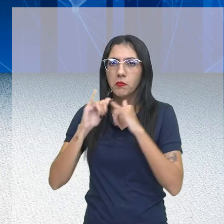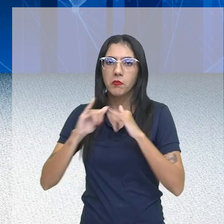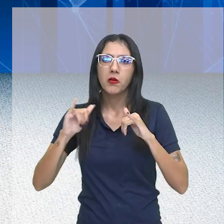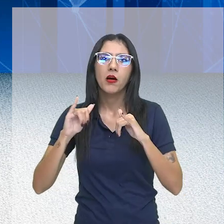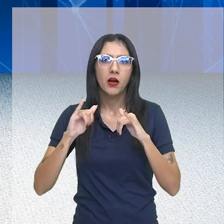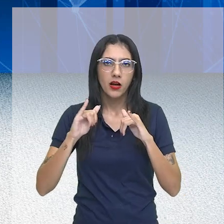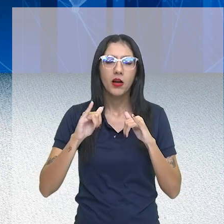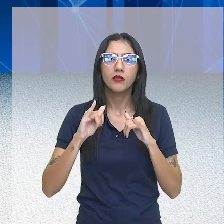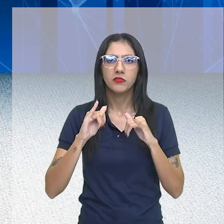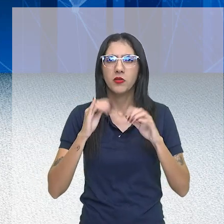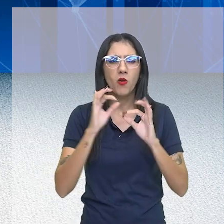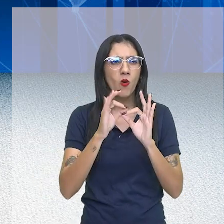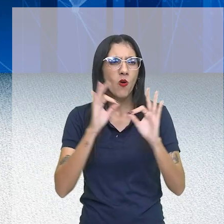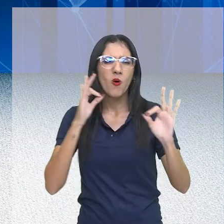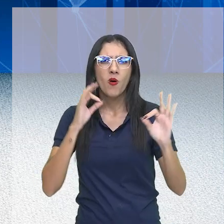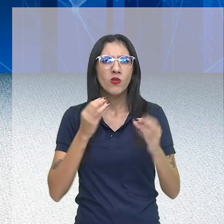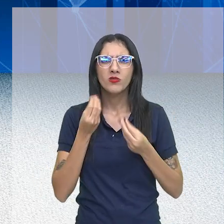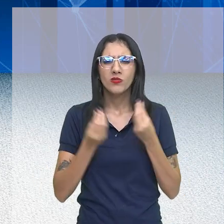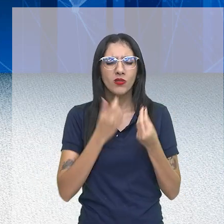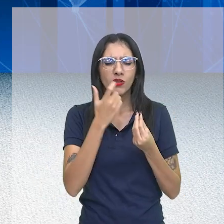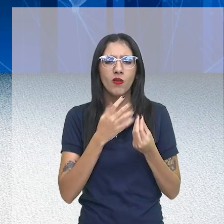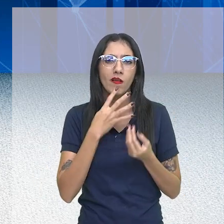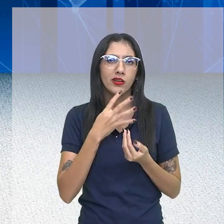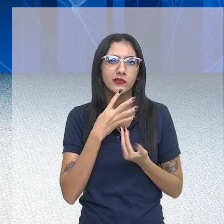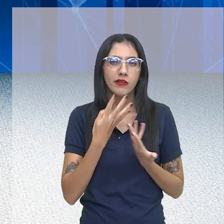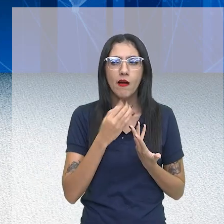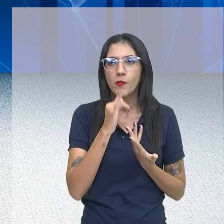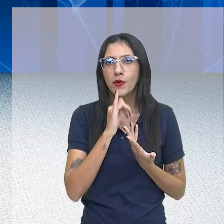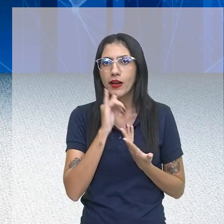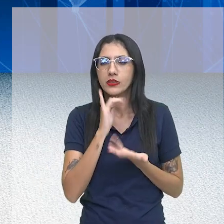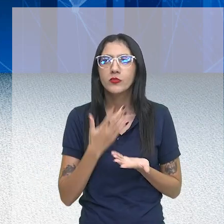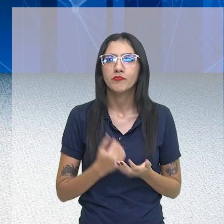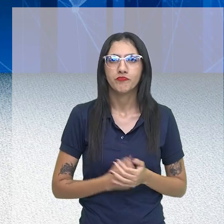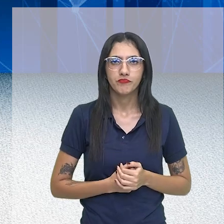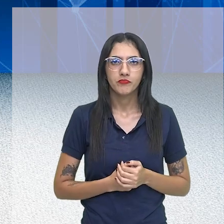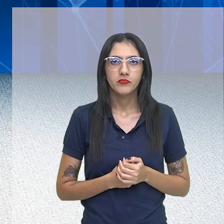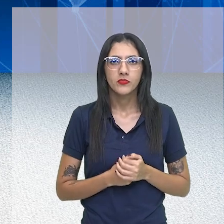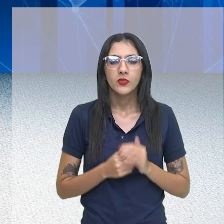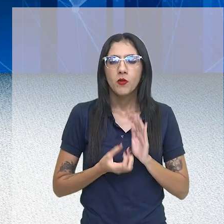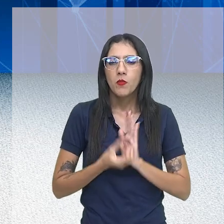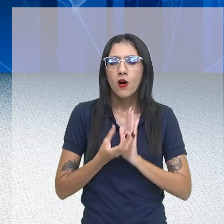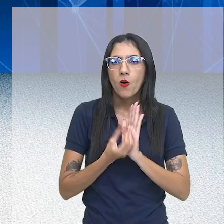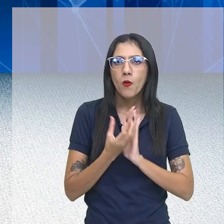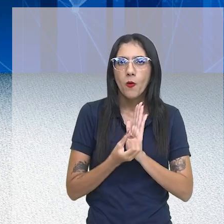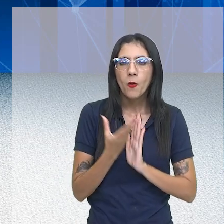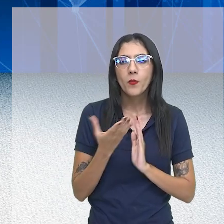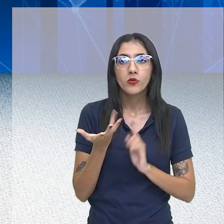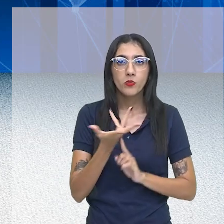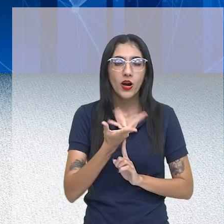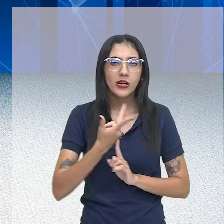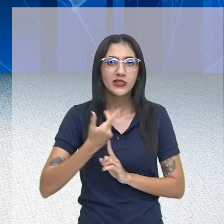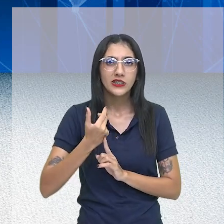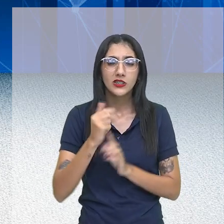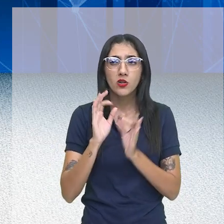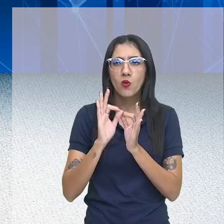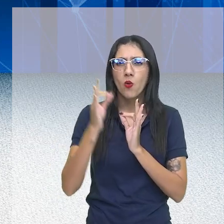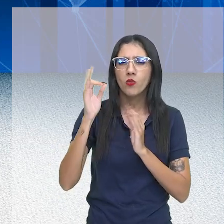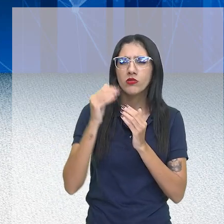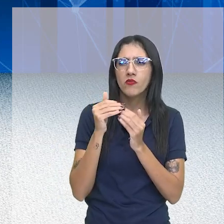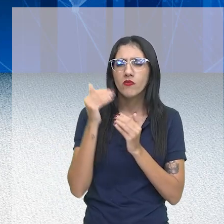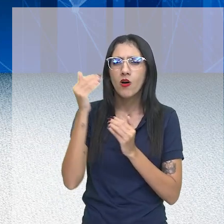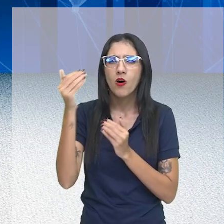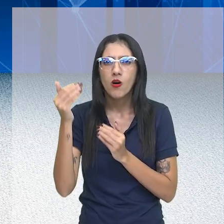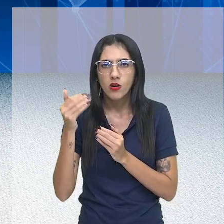limitação geográfica, né? Como é que eu vou conhecer, por exemplo, um trabalho de um artista que está começando agora, lá de Curitiba,